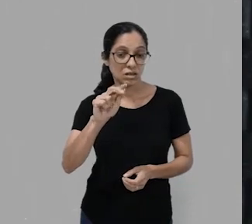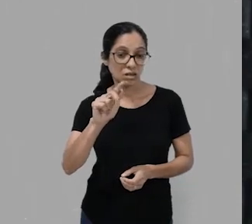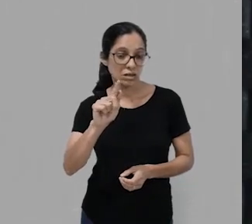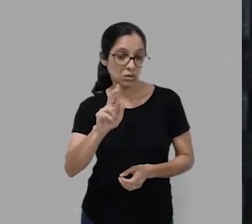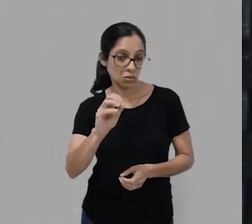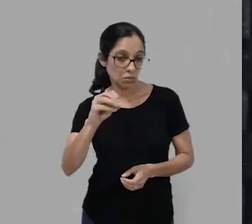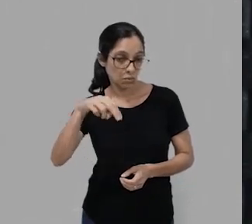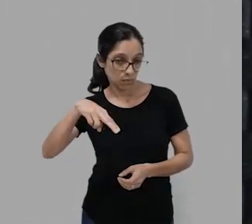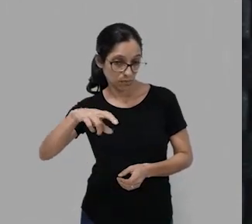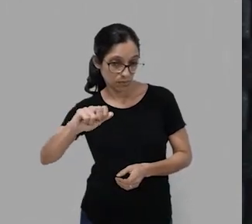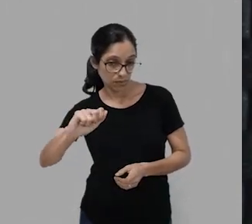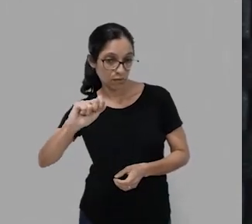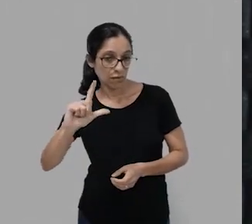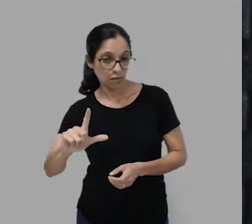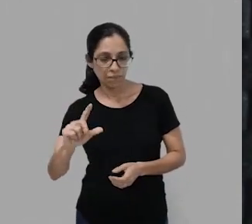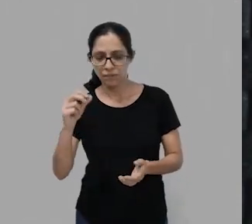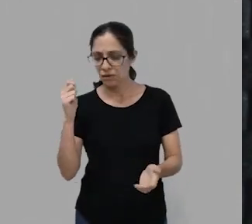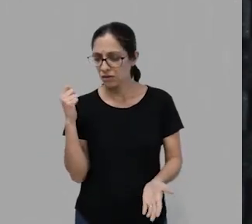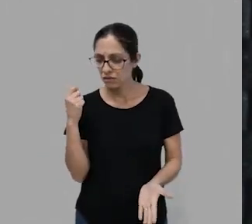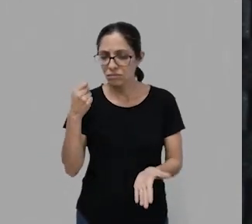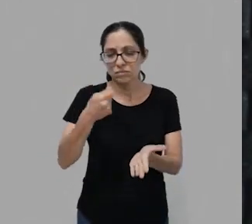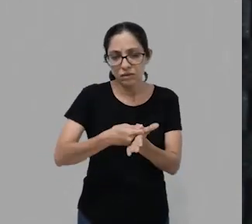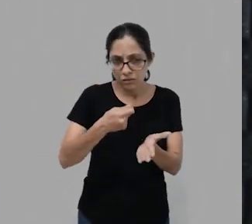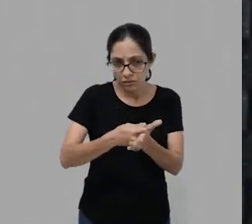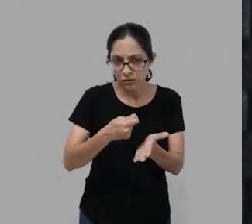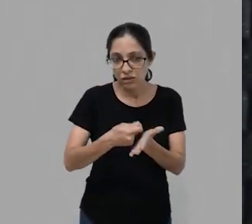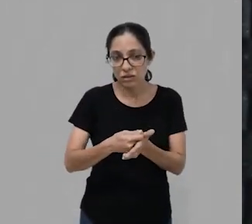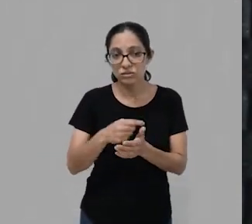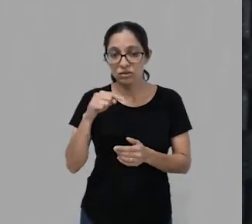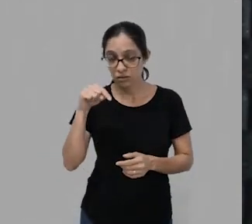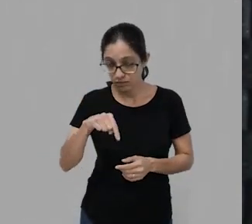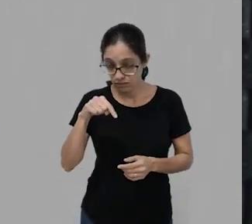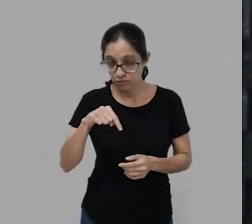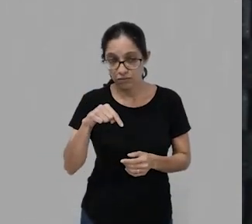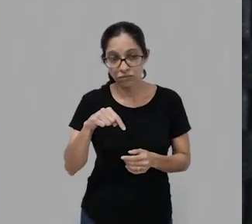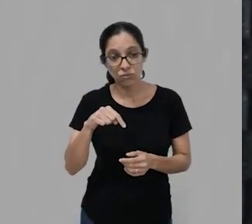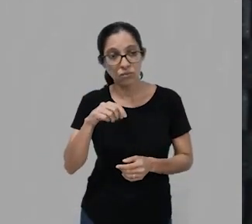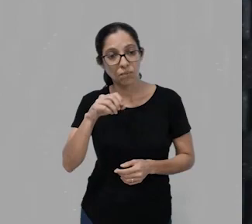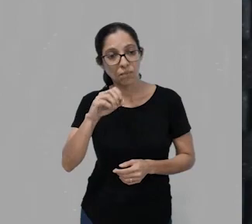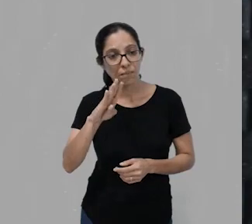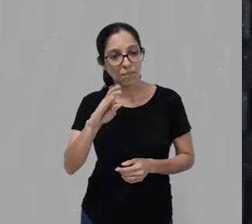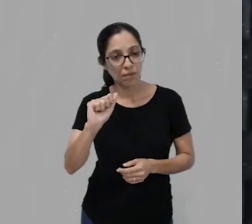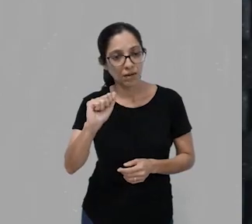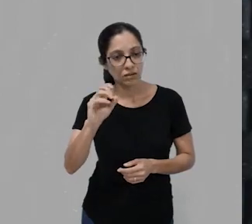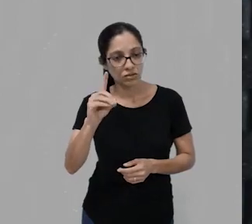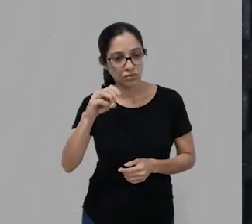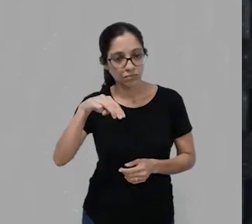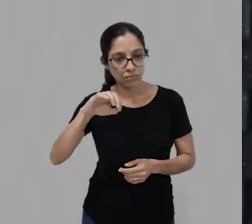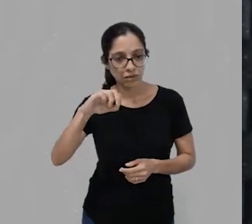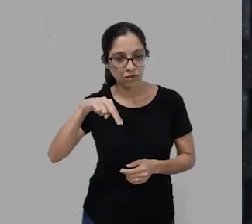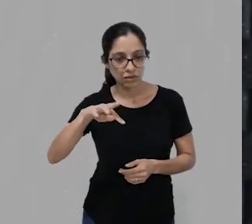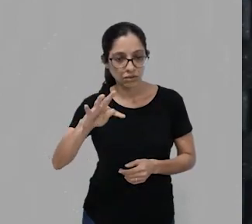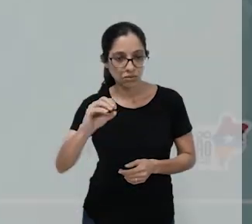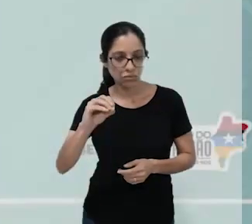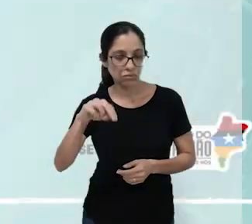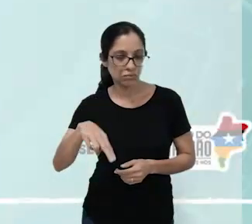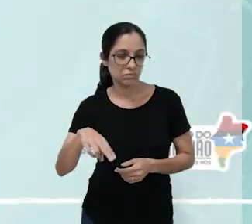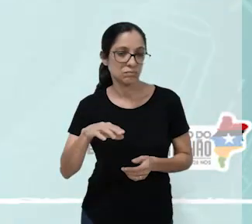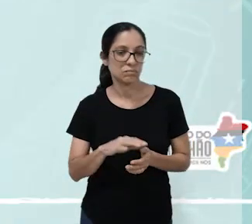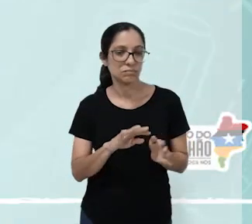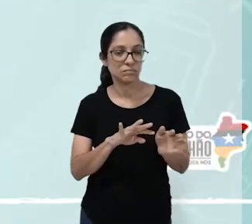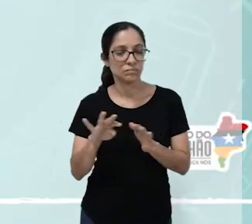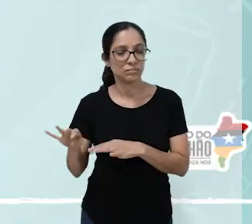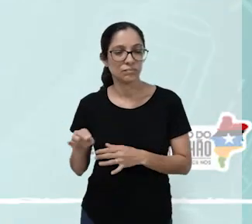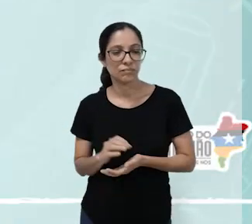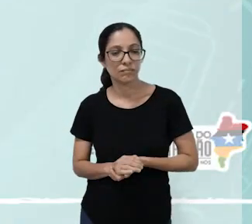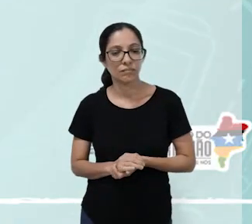para a disputa simples, que é individual, tanto para a disputa o quê? Em duplas, tá certo? Aí tá